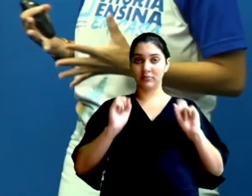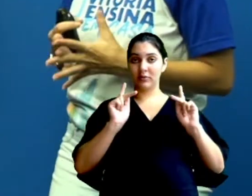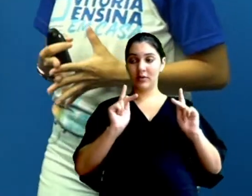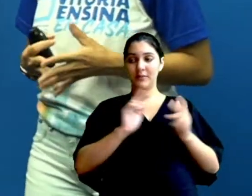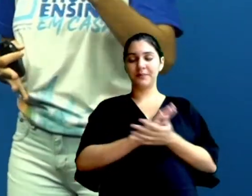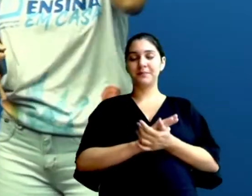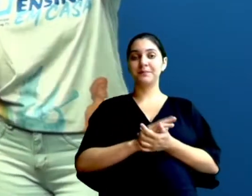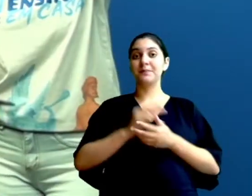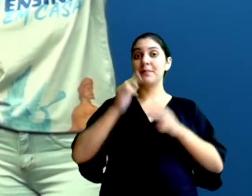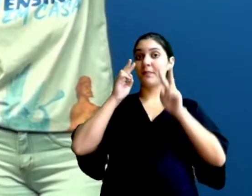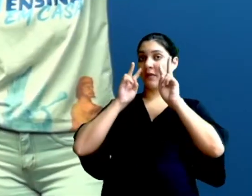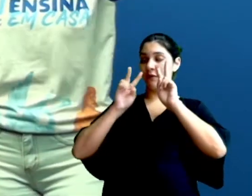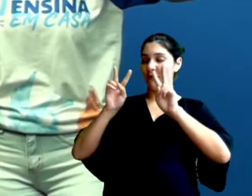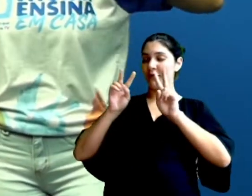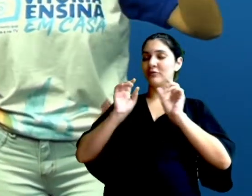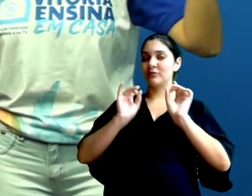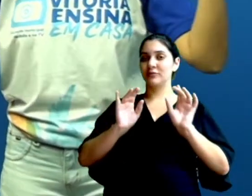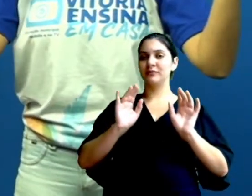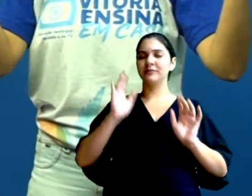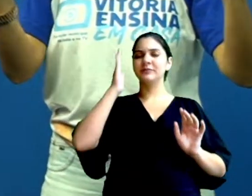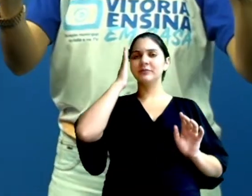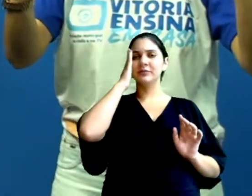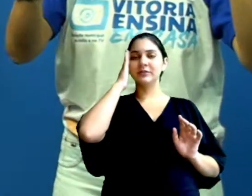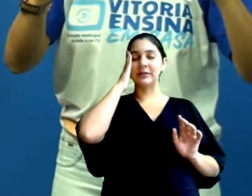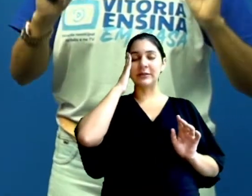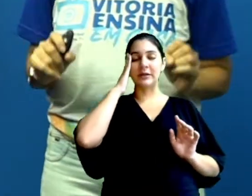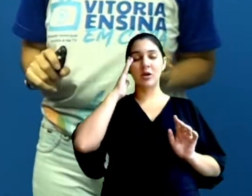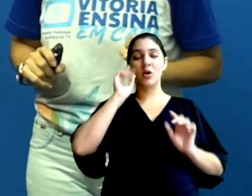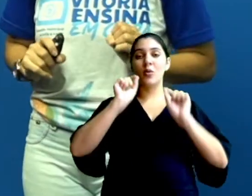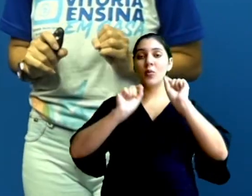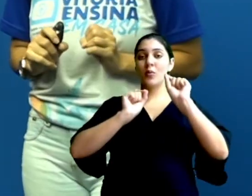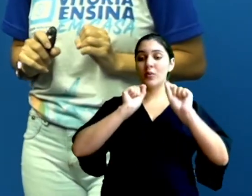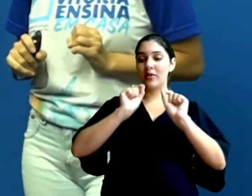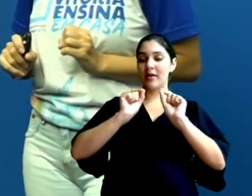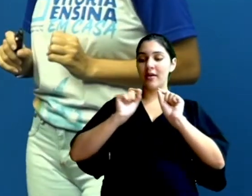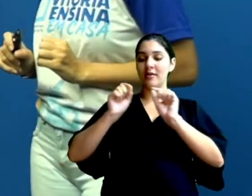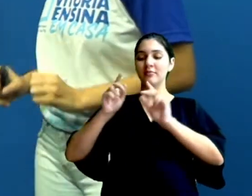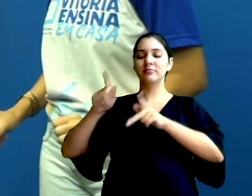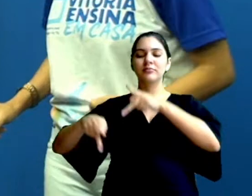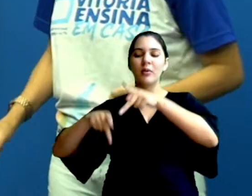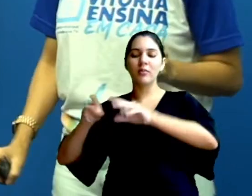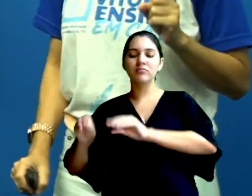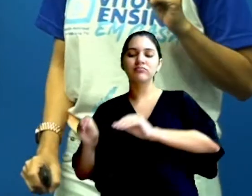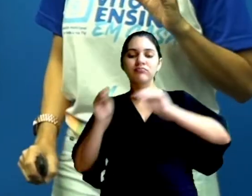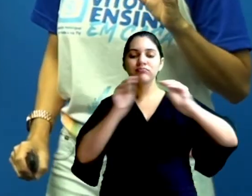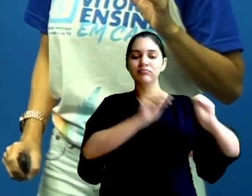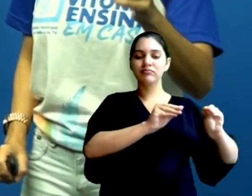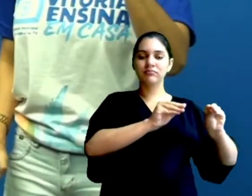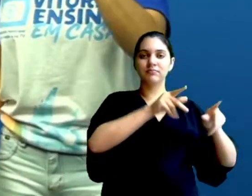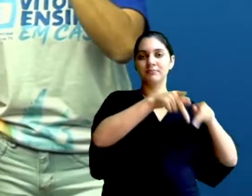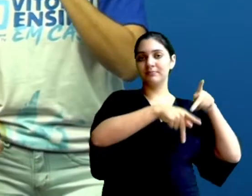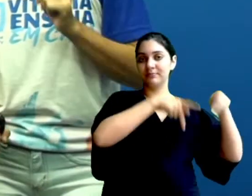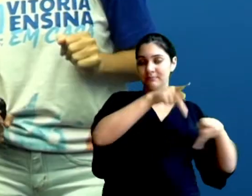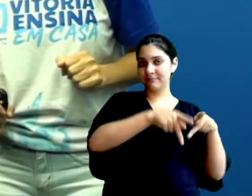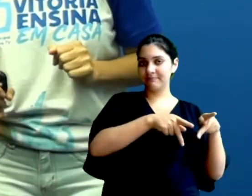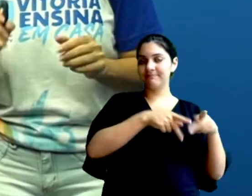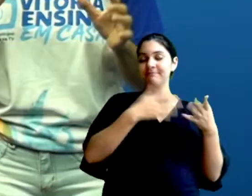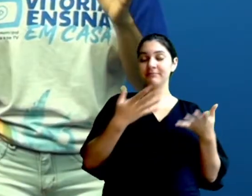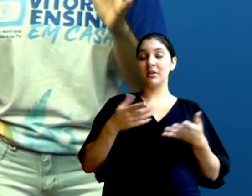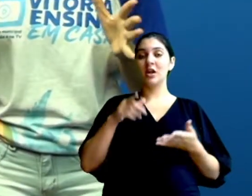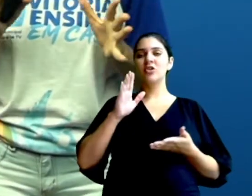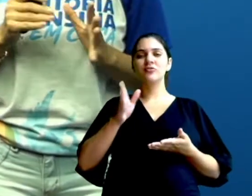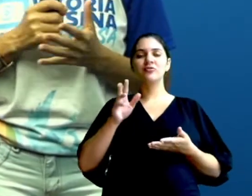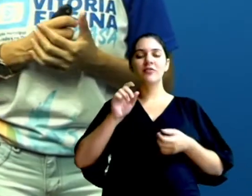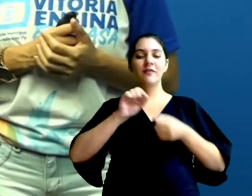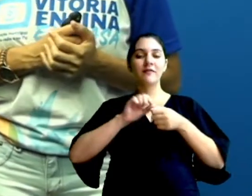Então vejam só, vamos entender os deslocamentos populacionais. Você já fez